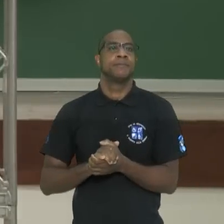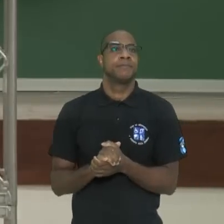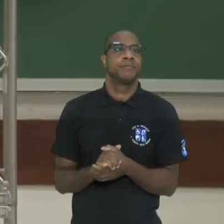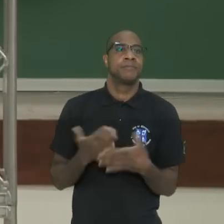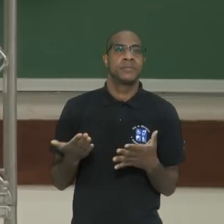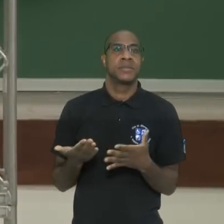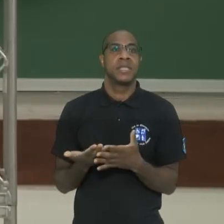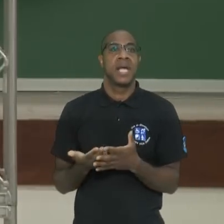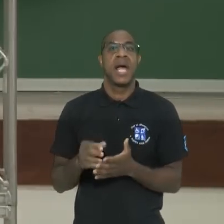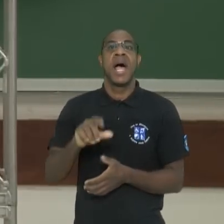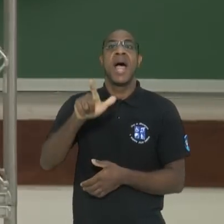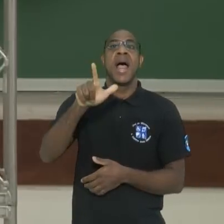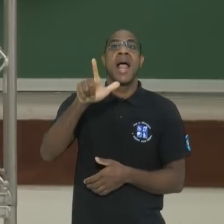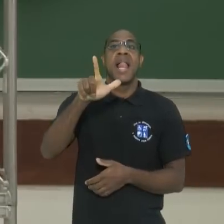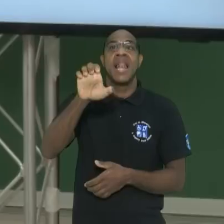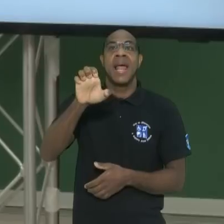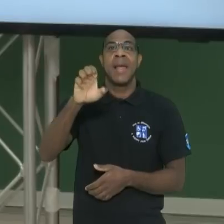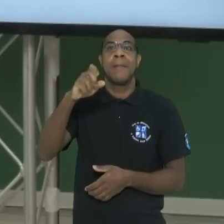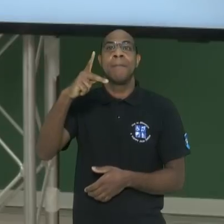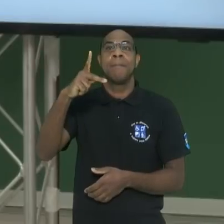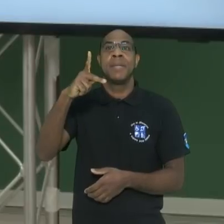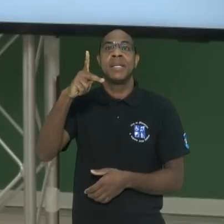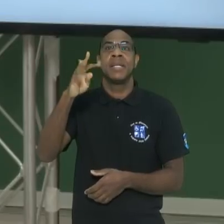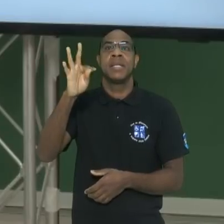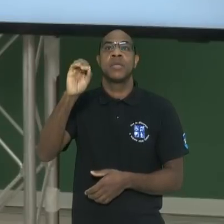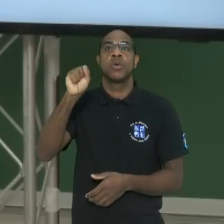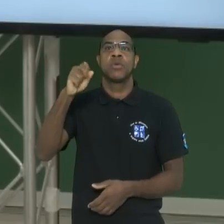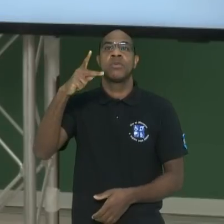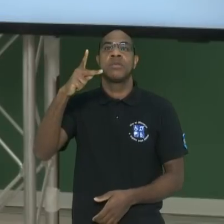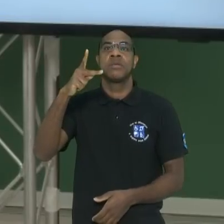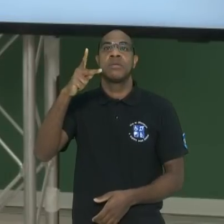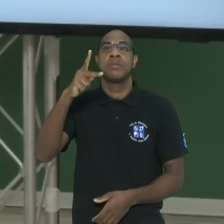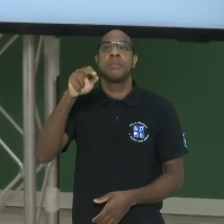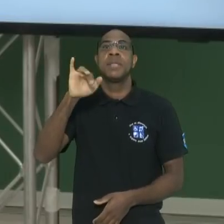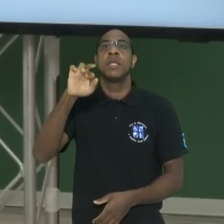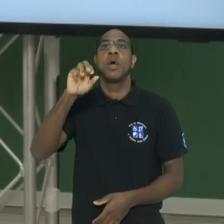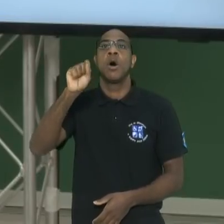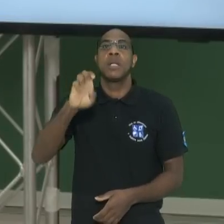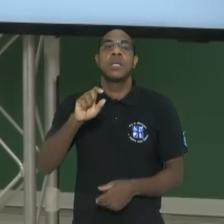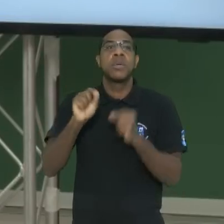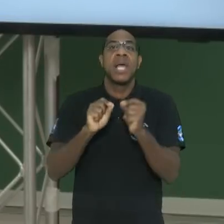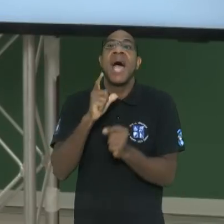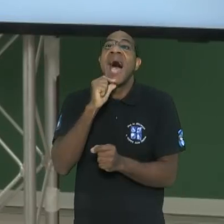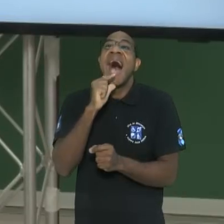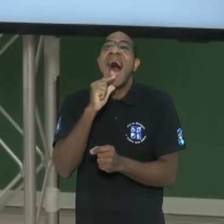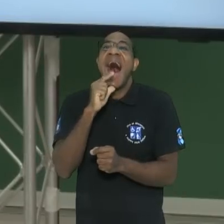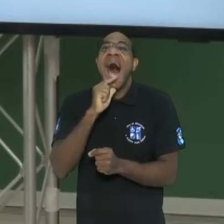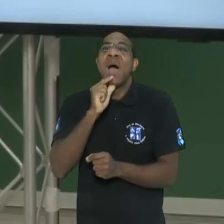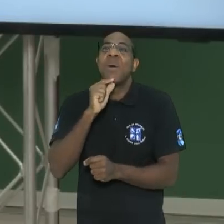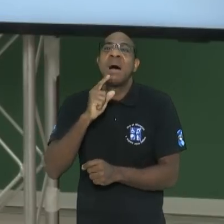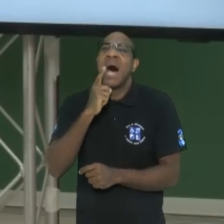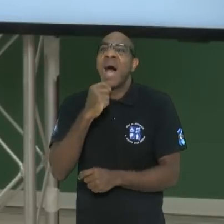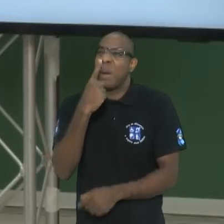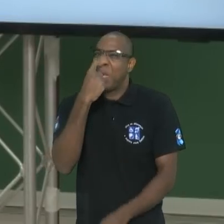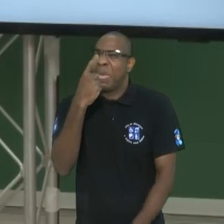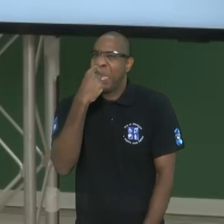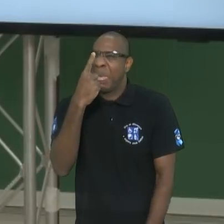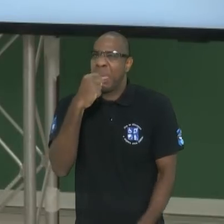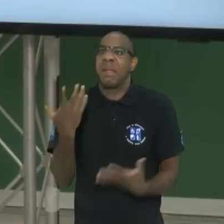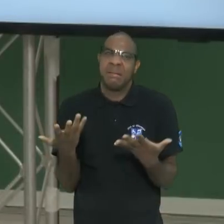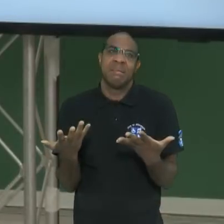No caso da leptospirose, também é transmitida por contato com água contaminada. E aí você tem